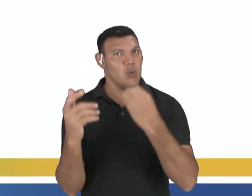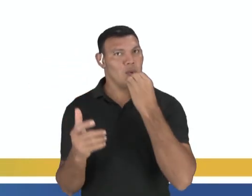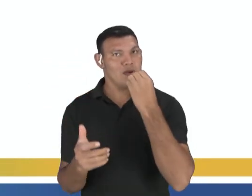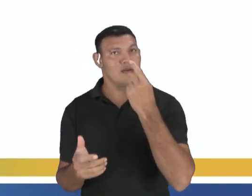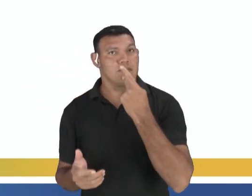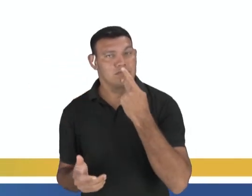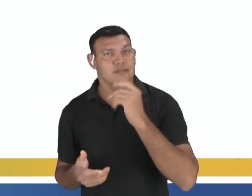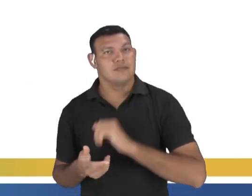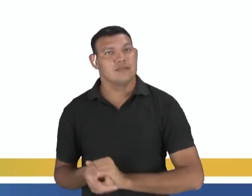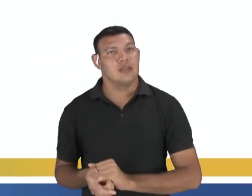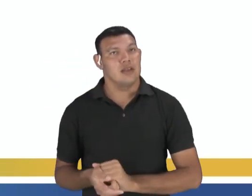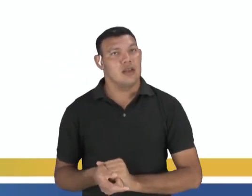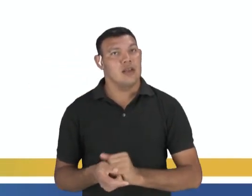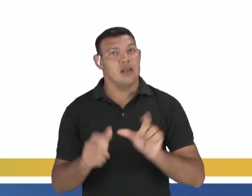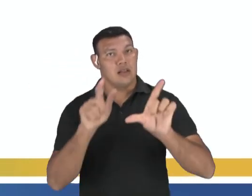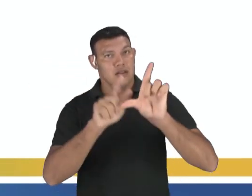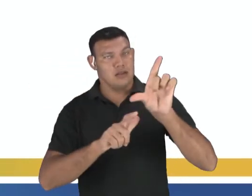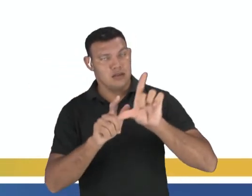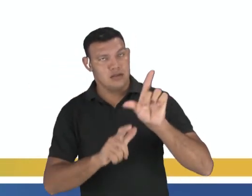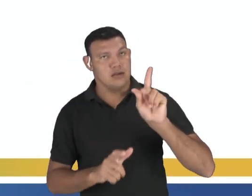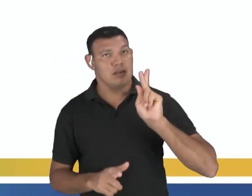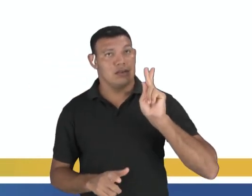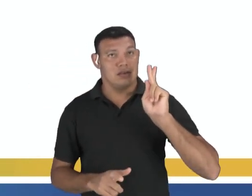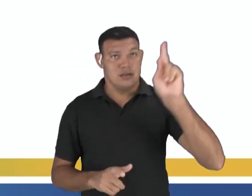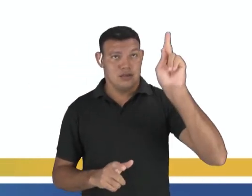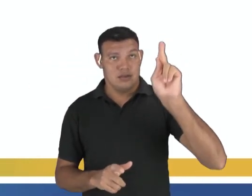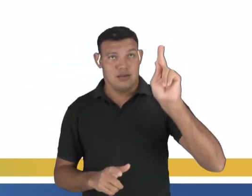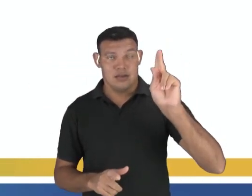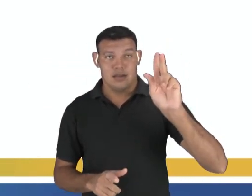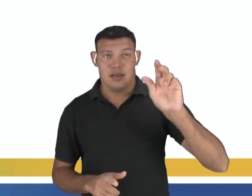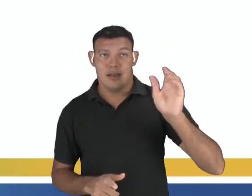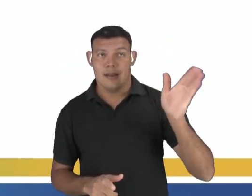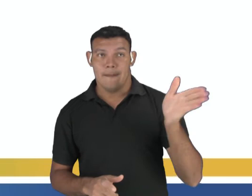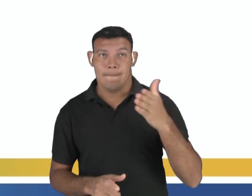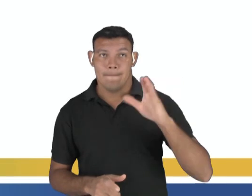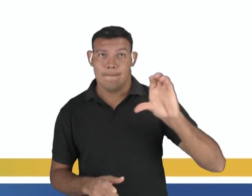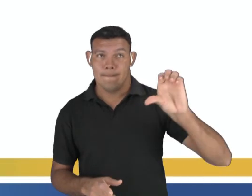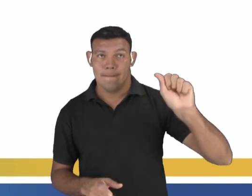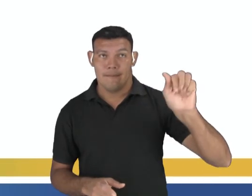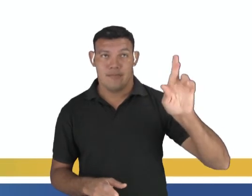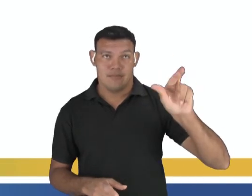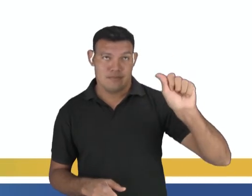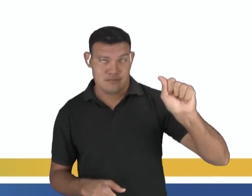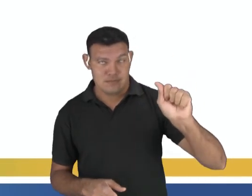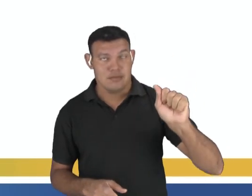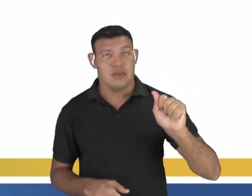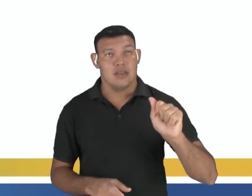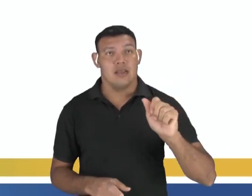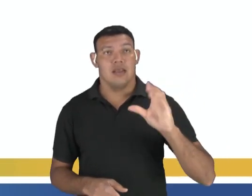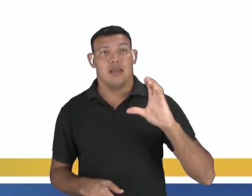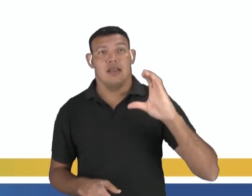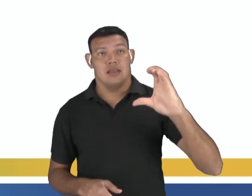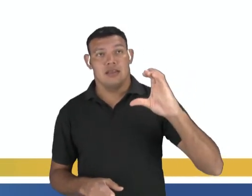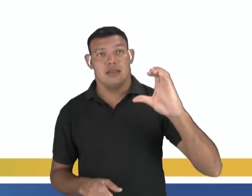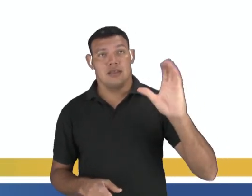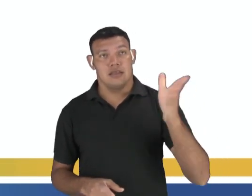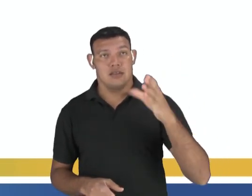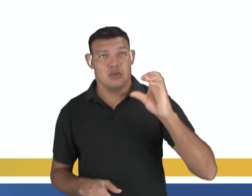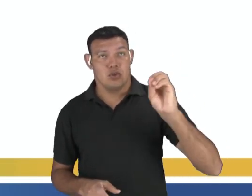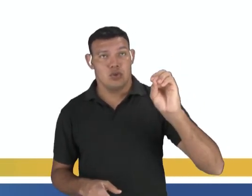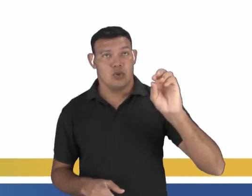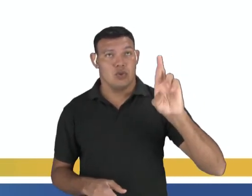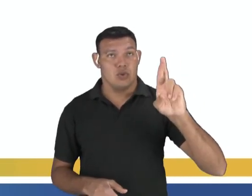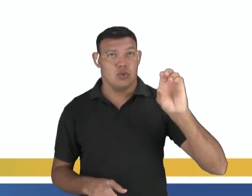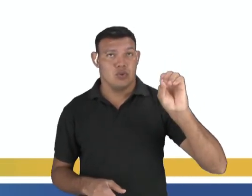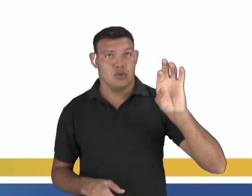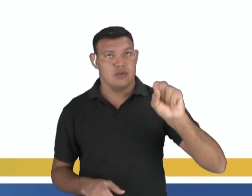para cara e C para coroa, certinho? Então, vamos lá. Se no próximo lançamento sair cara,